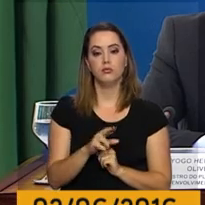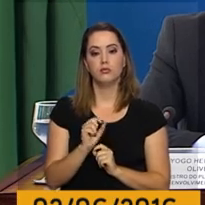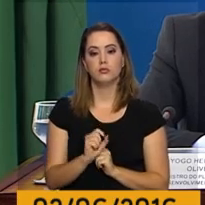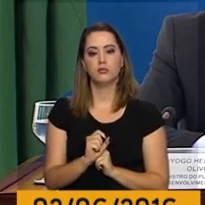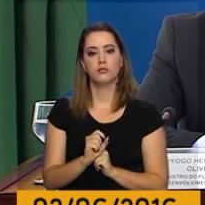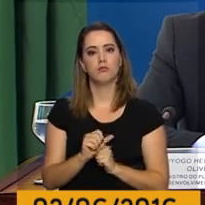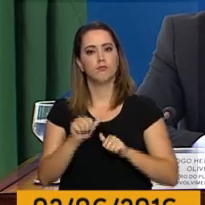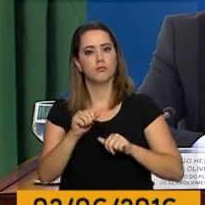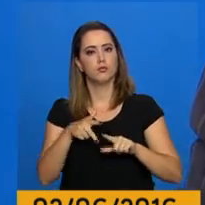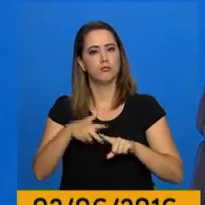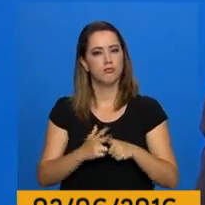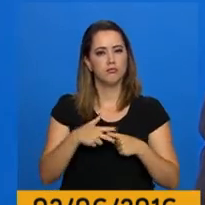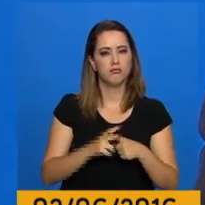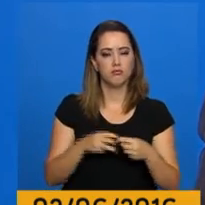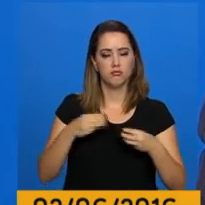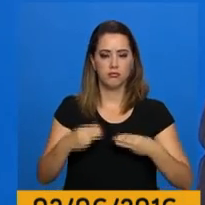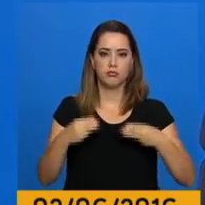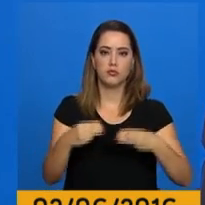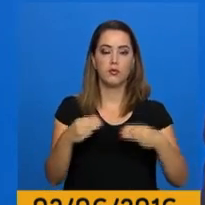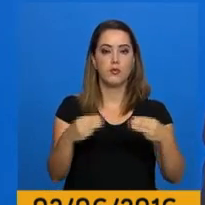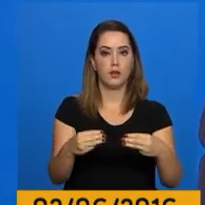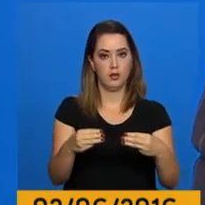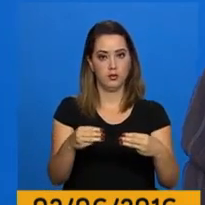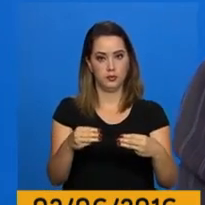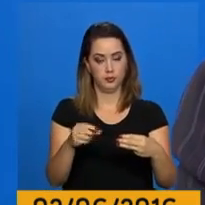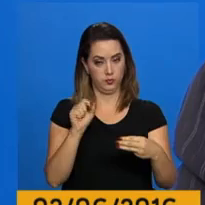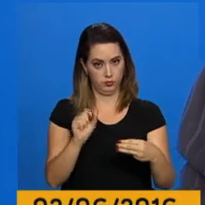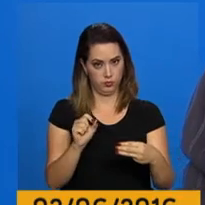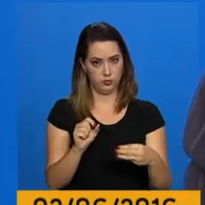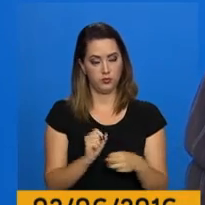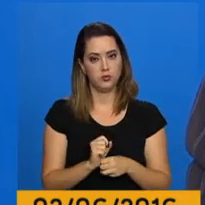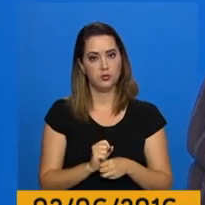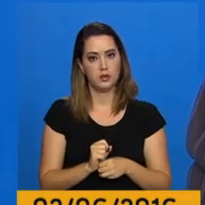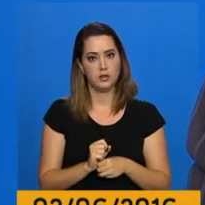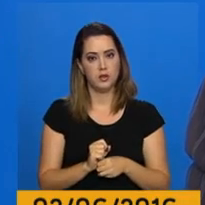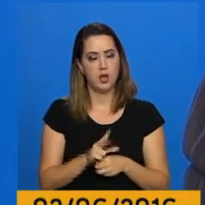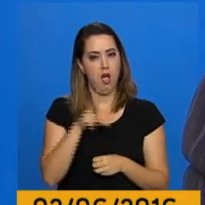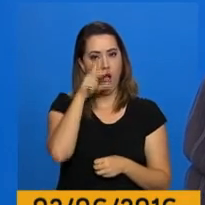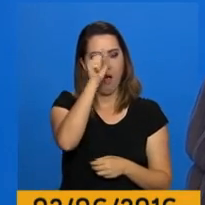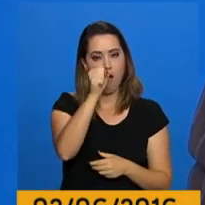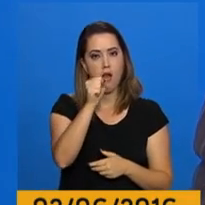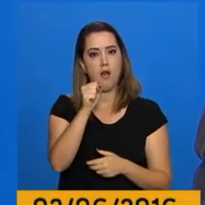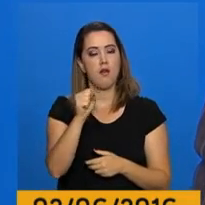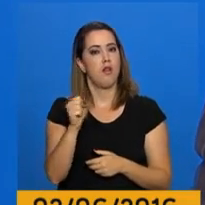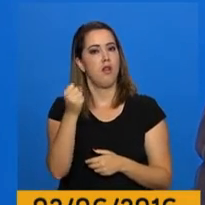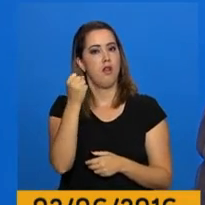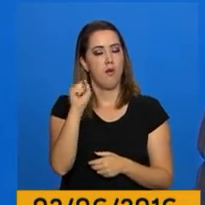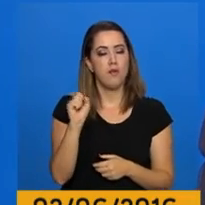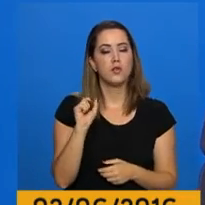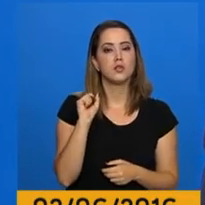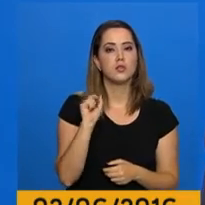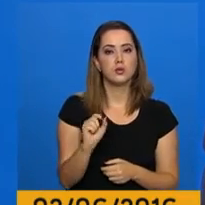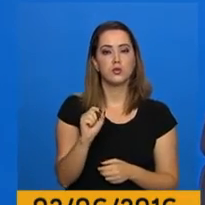Reforma ministerial. Vamos ao fato e depois eu vou à resposta. A Força Sindical, o deputado